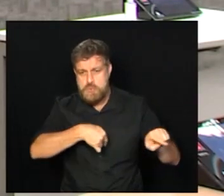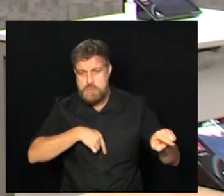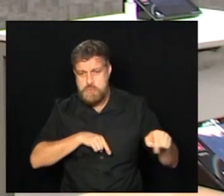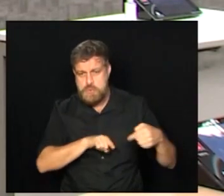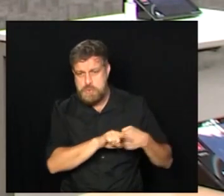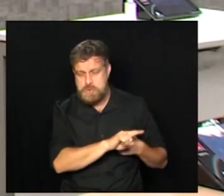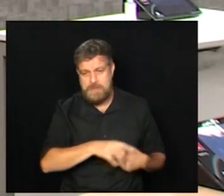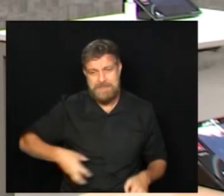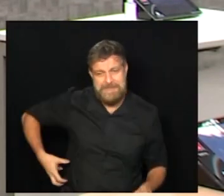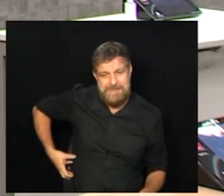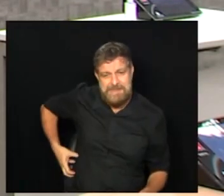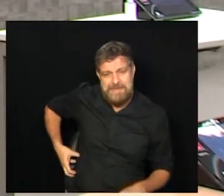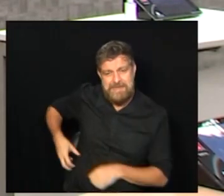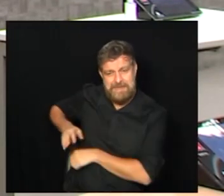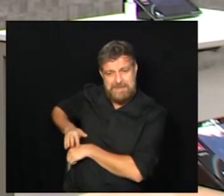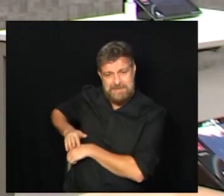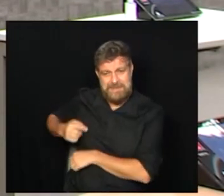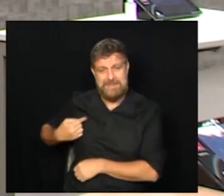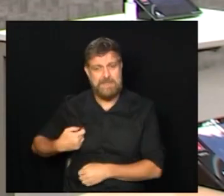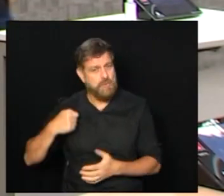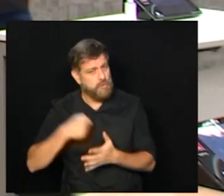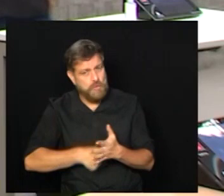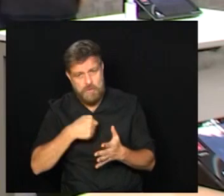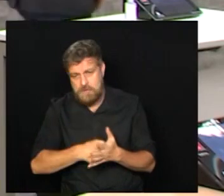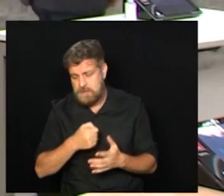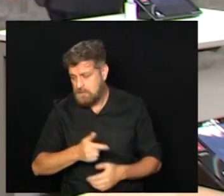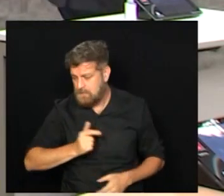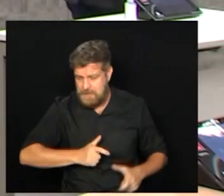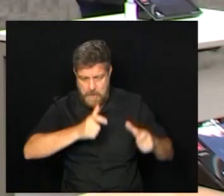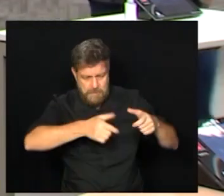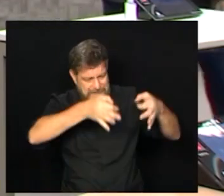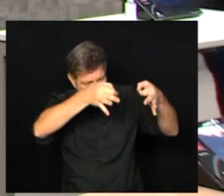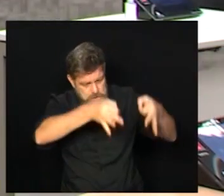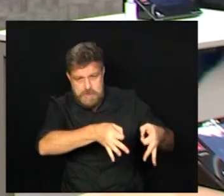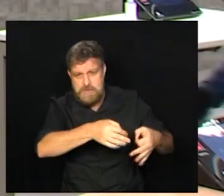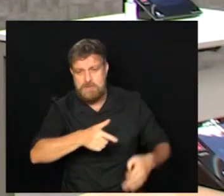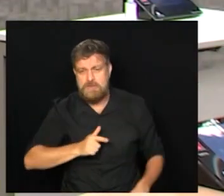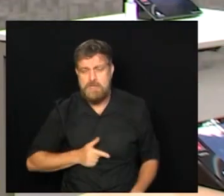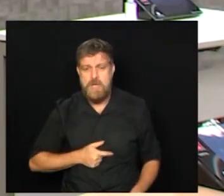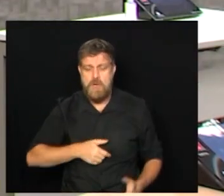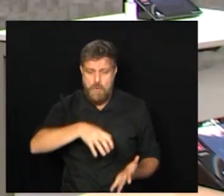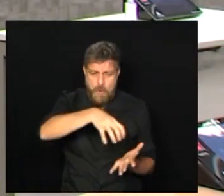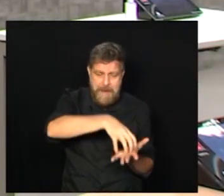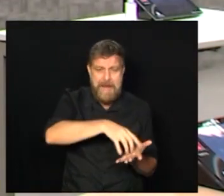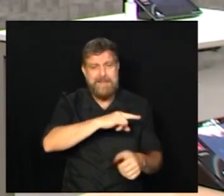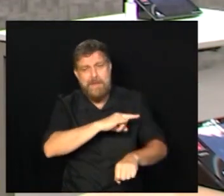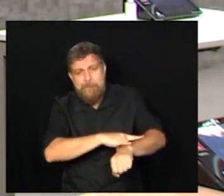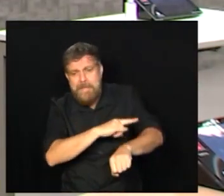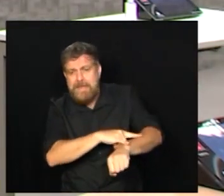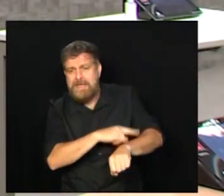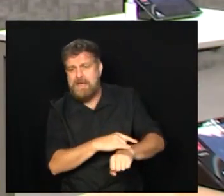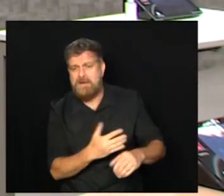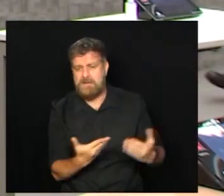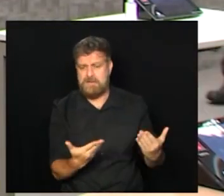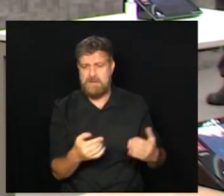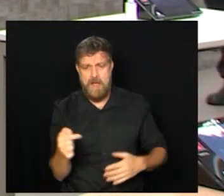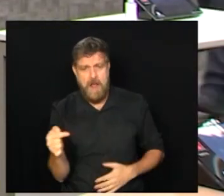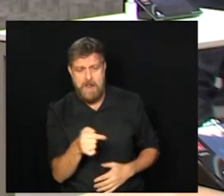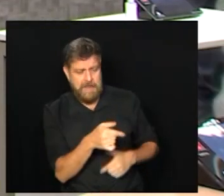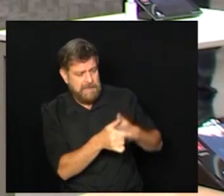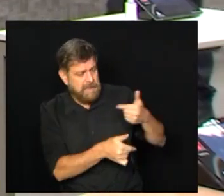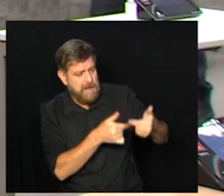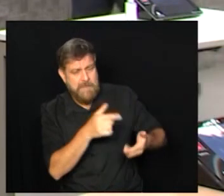que tenha com urgência um local com dignidade, um local que tenha banheiro para as pessoas que ali